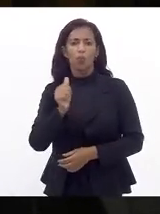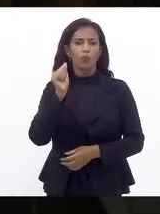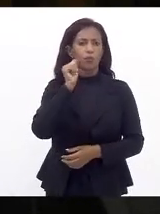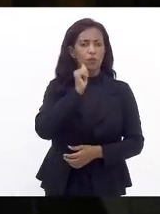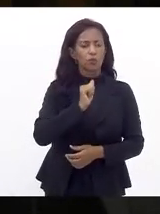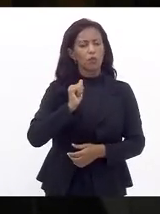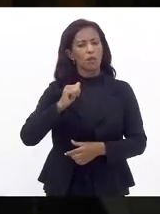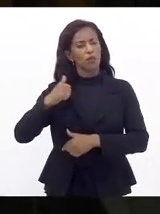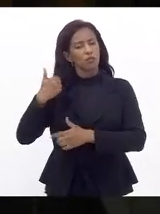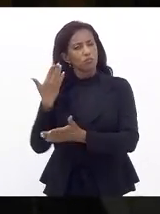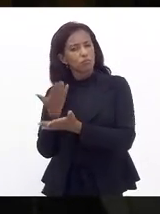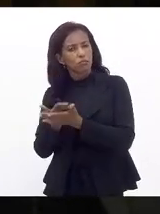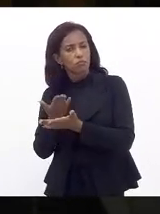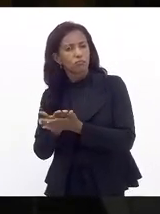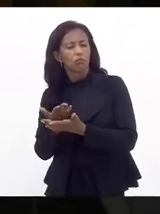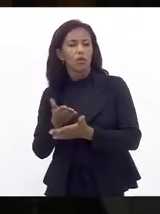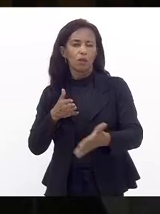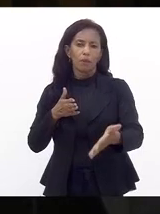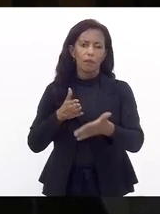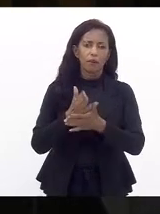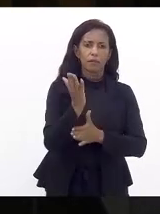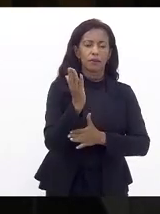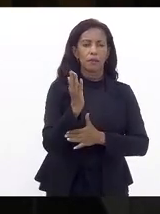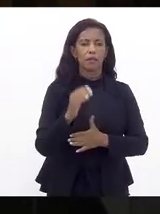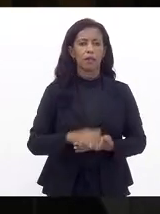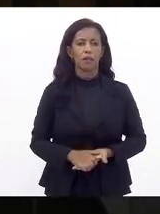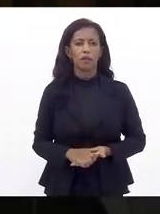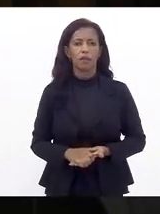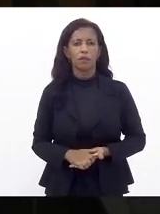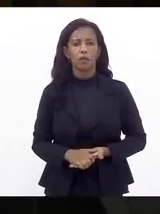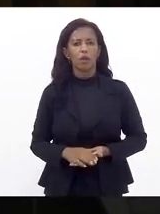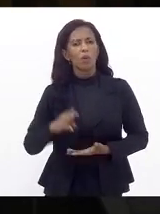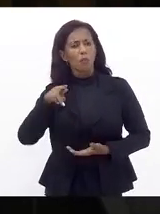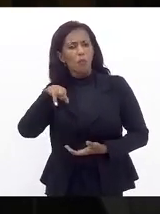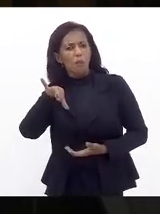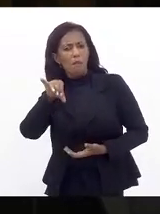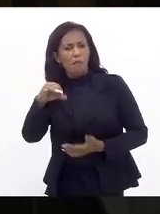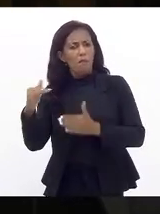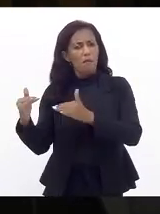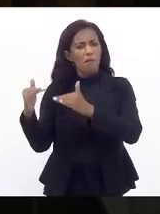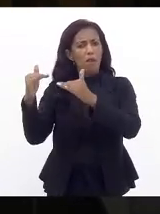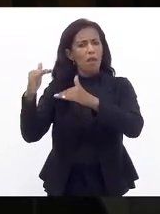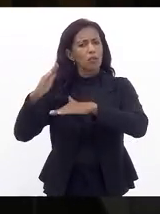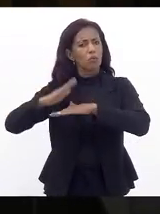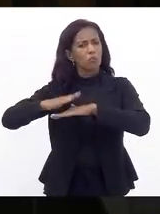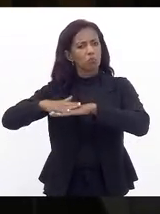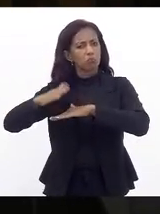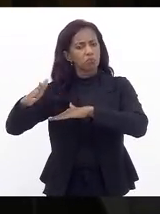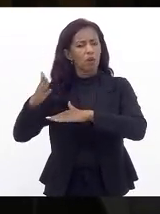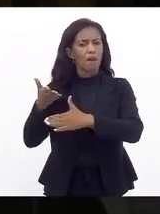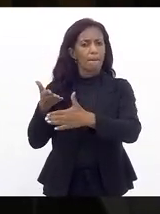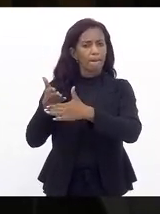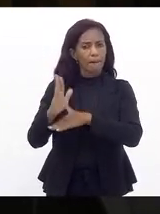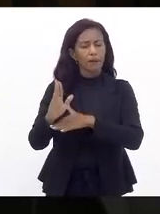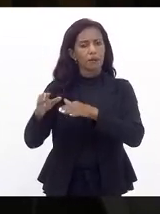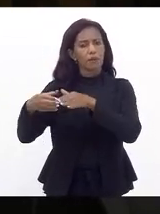que se dedicaram, foram aprovados com sua meritocracia, por méritos próprios, foram aprovados num concurso público e